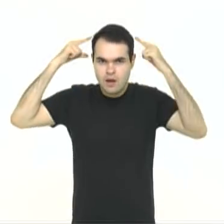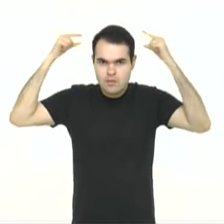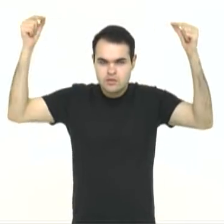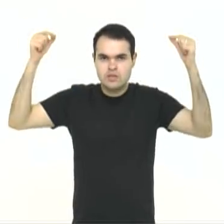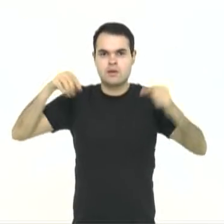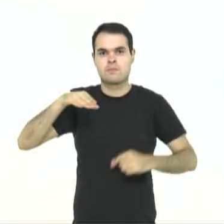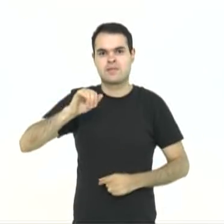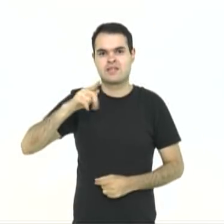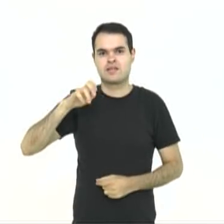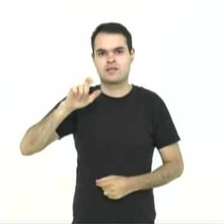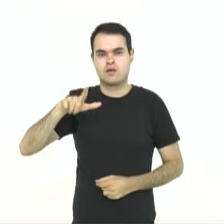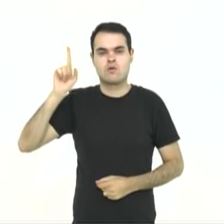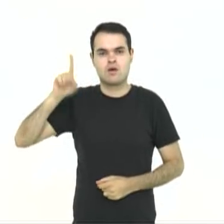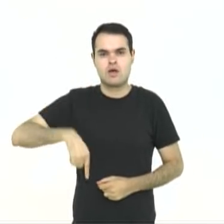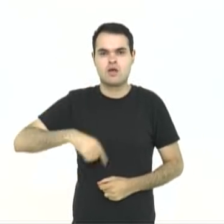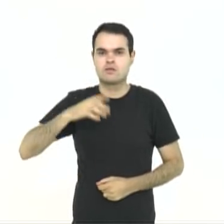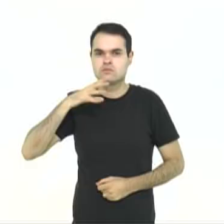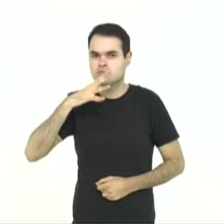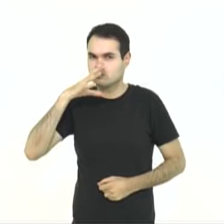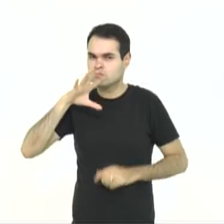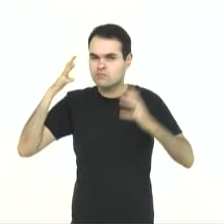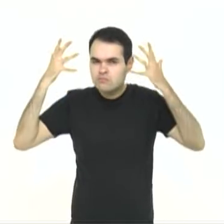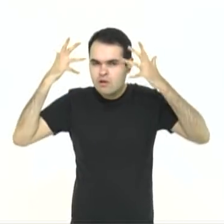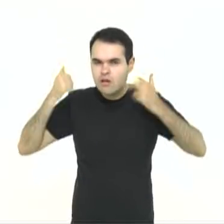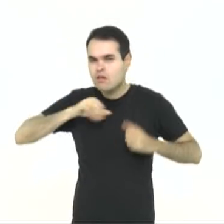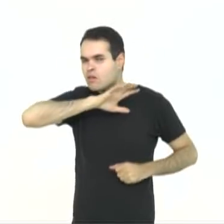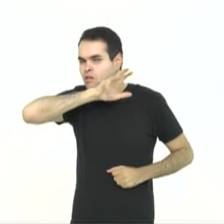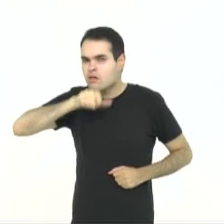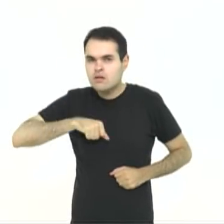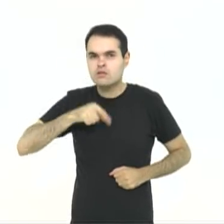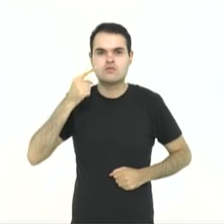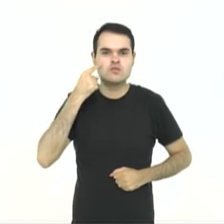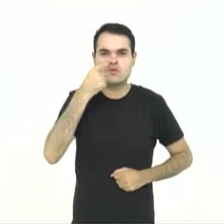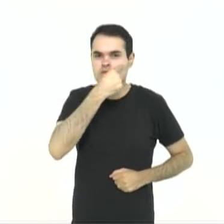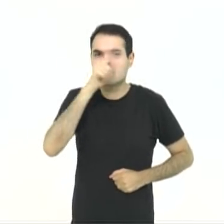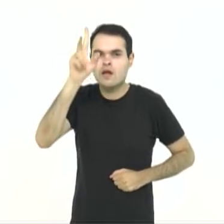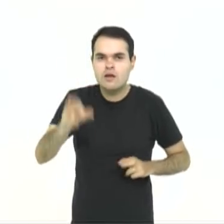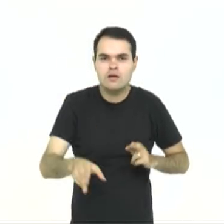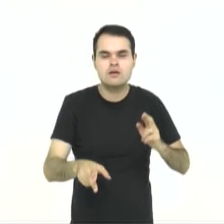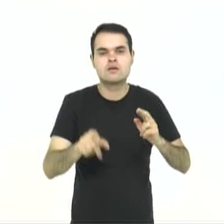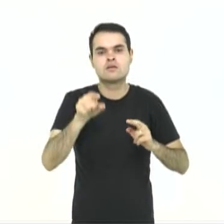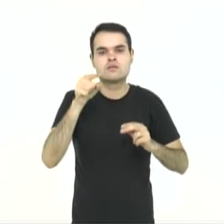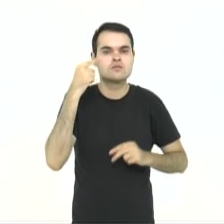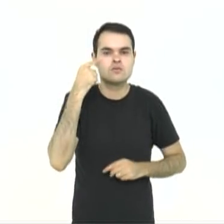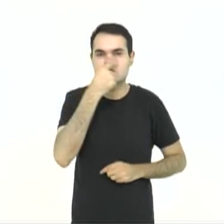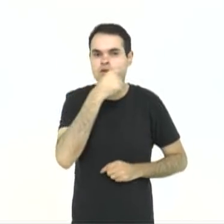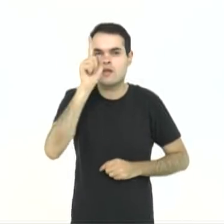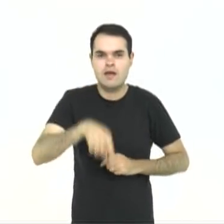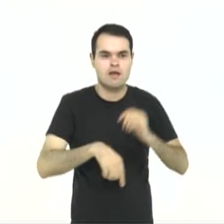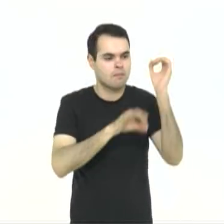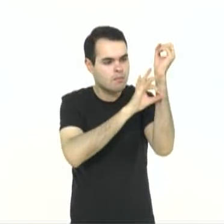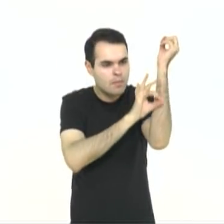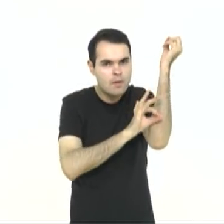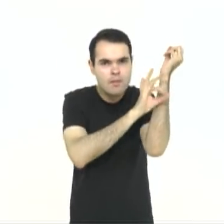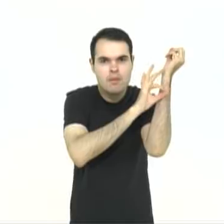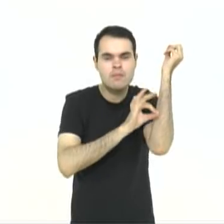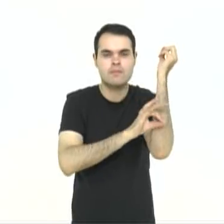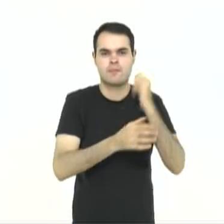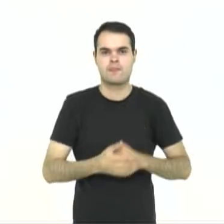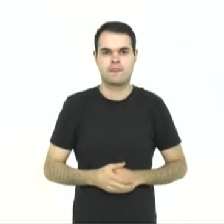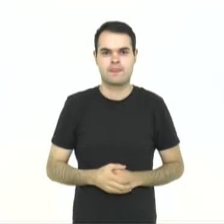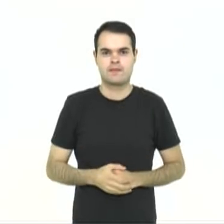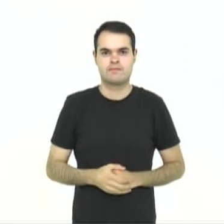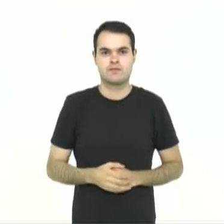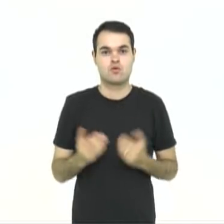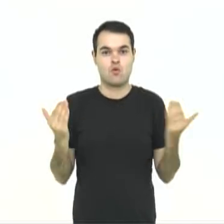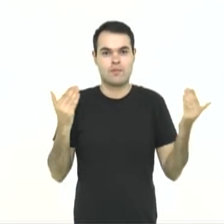leão e seus olhos são duas jabuticabas, são outros exemplos, né? Na comparação eu teria, Luana parece com uma raposa,